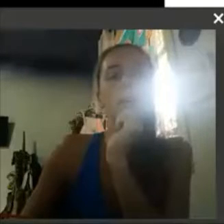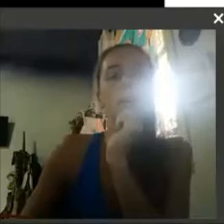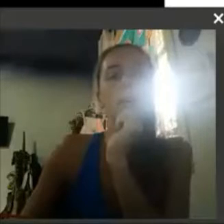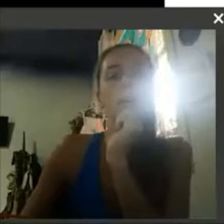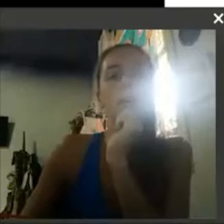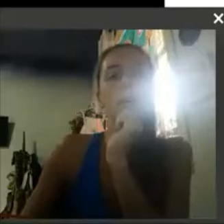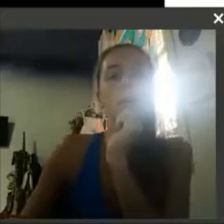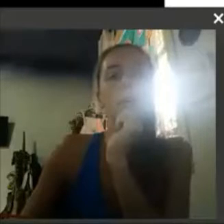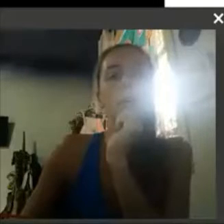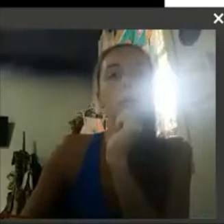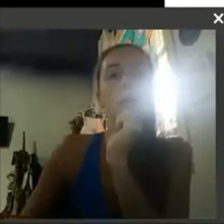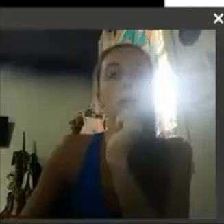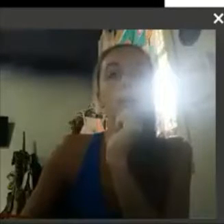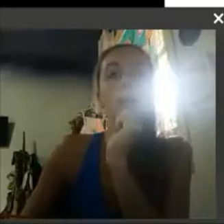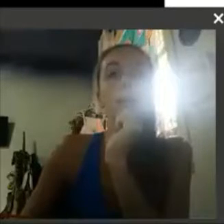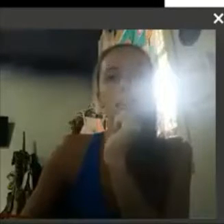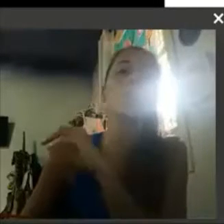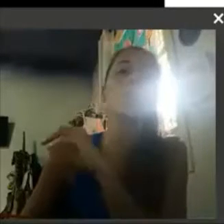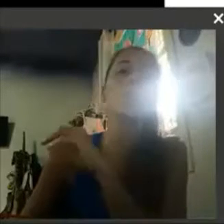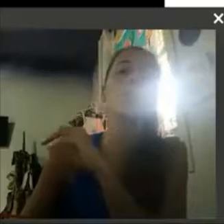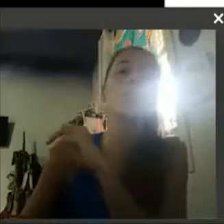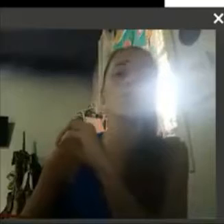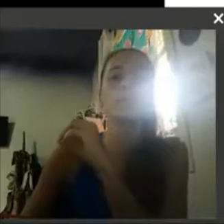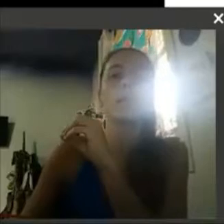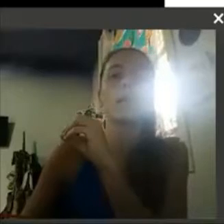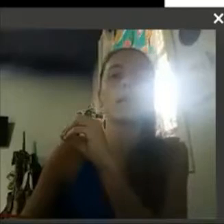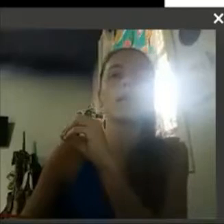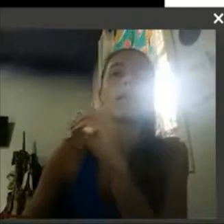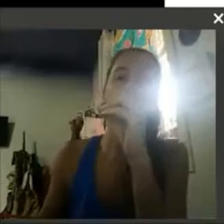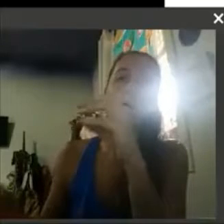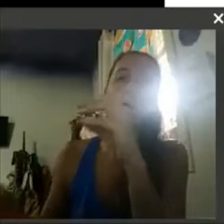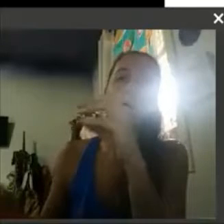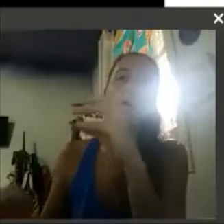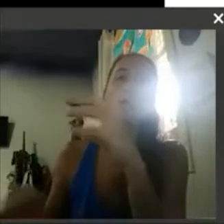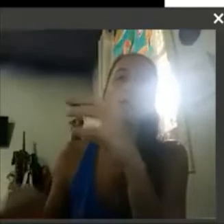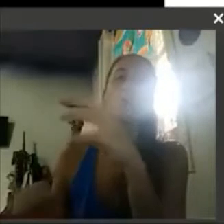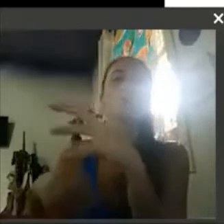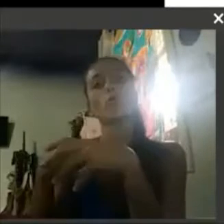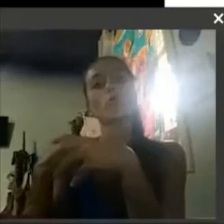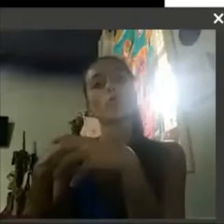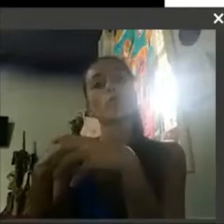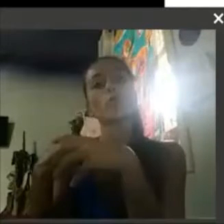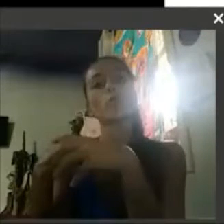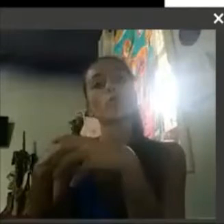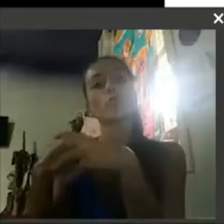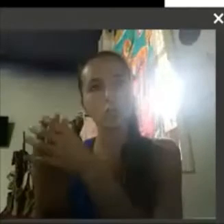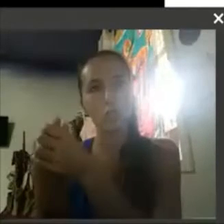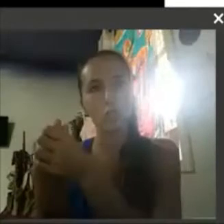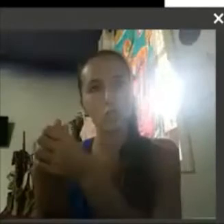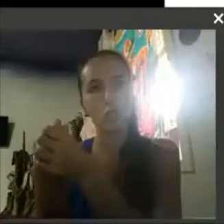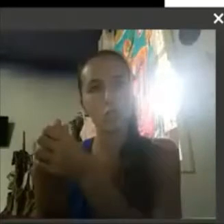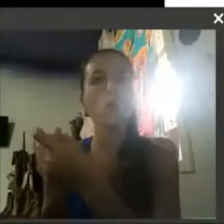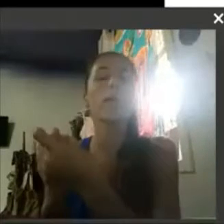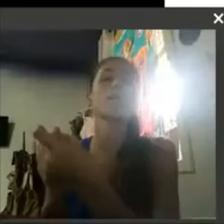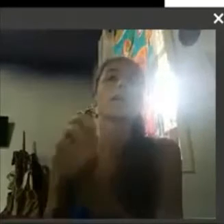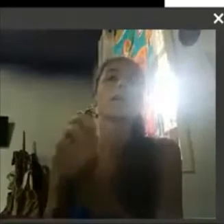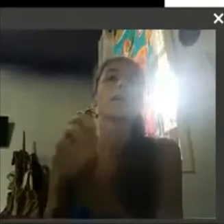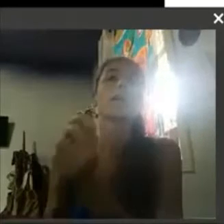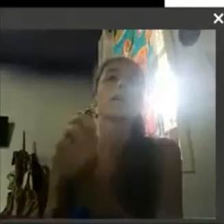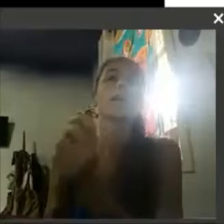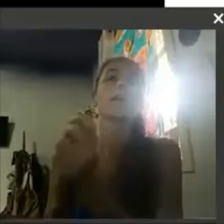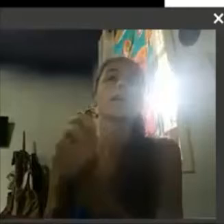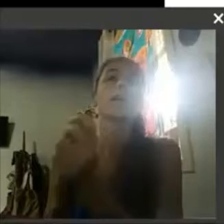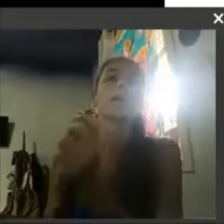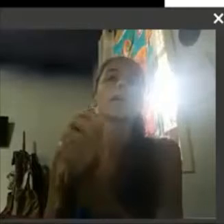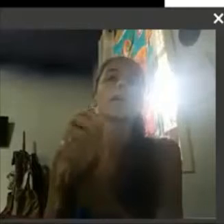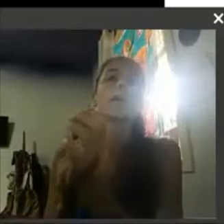o reagente dessa reação é a glicose, né? Eles podem usar, às vezes, outros tipos de açúcares, né? Não